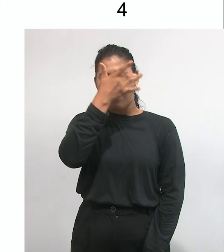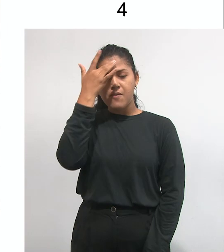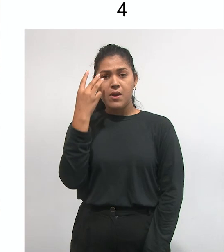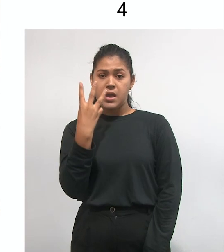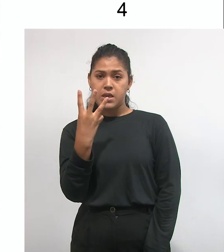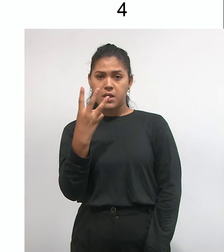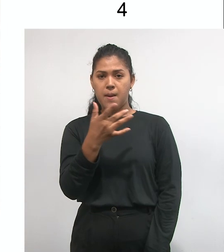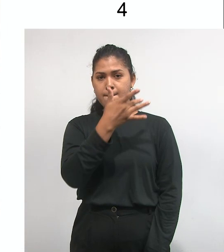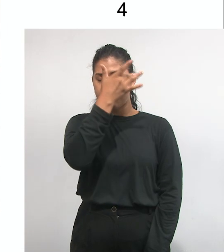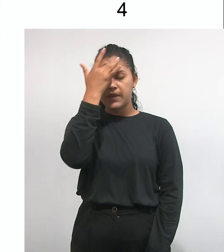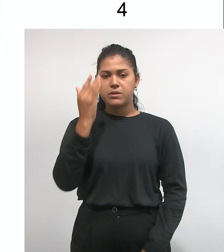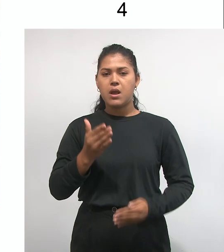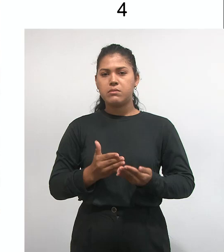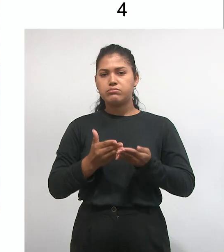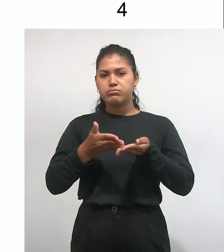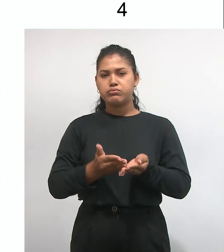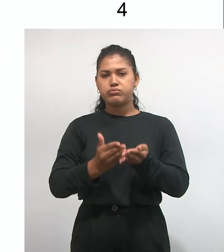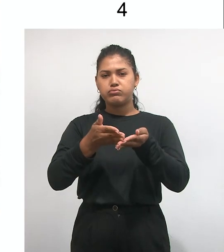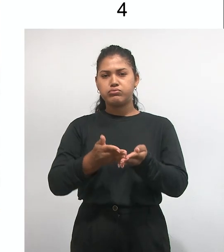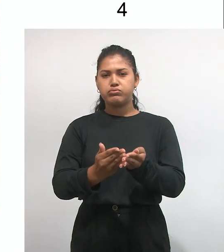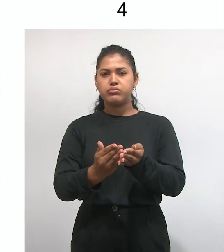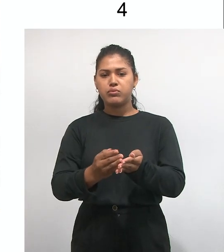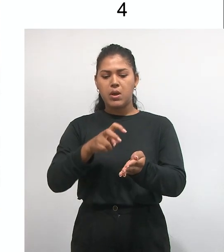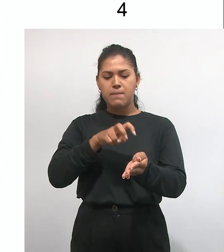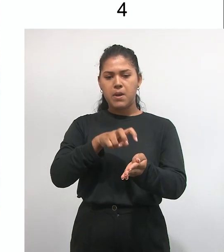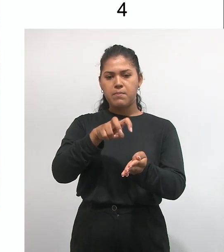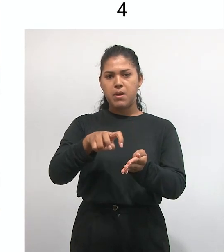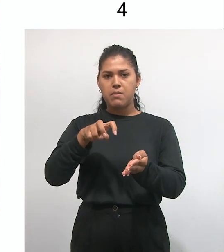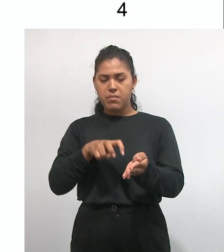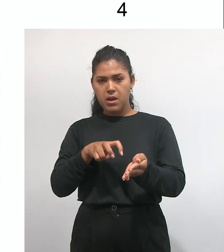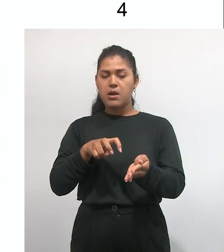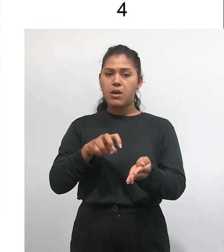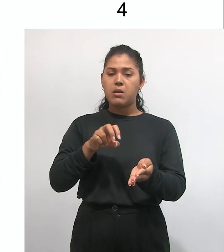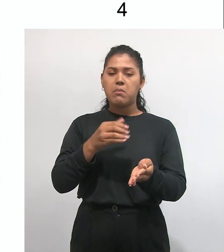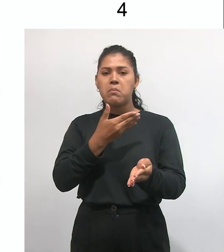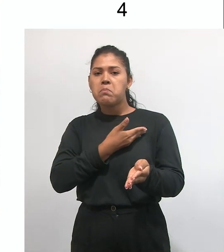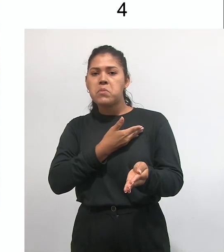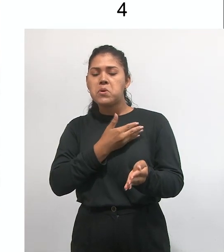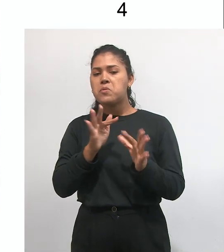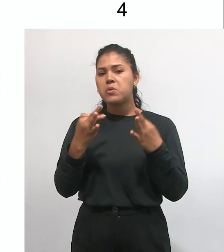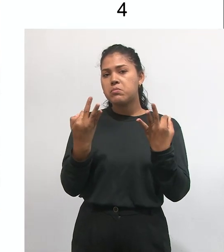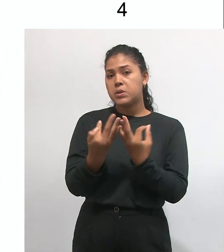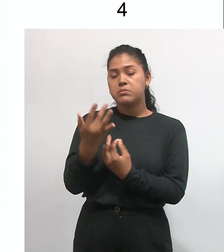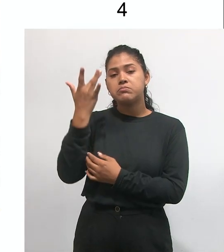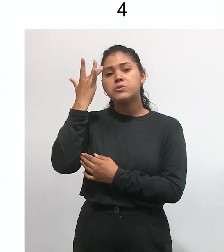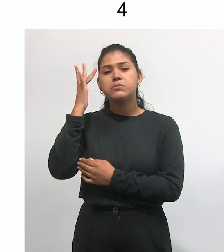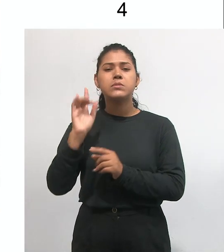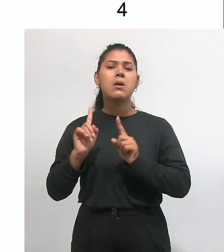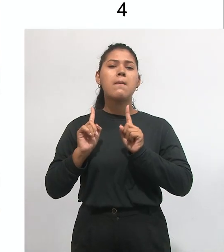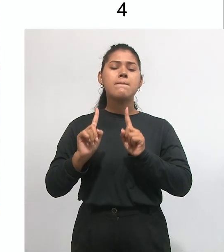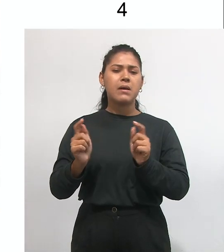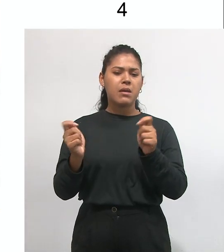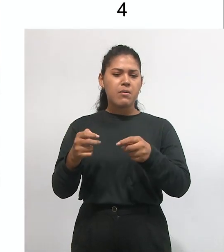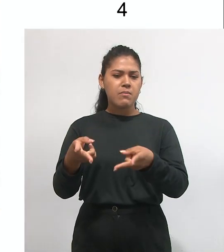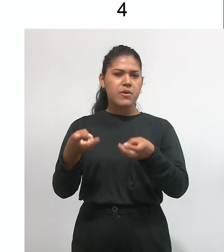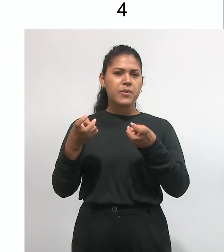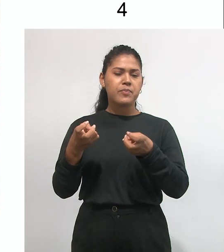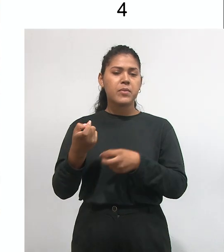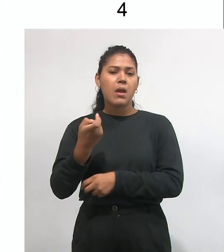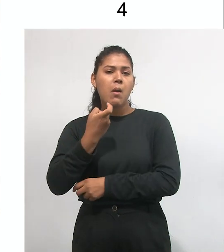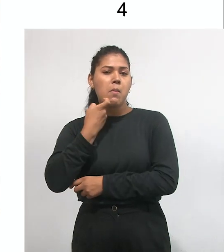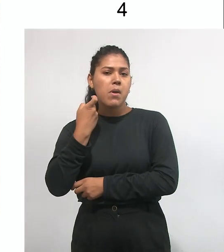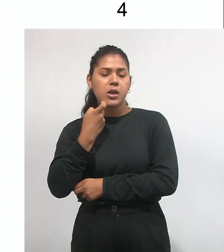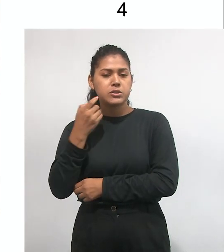não, 3 pessoas, na verdade, aparentemente uma família, né? Ou então amigos, mas que estão aqui realizando a